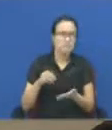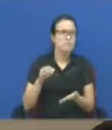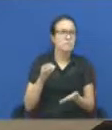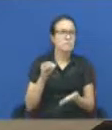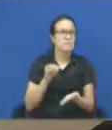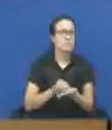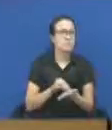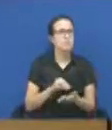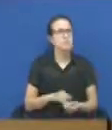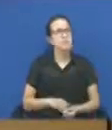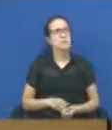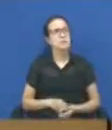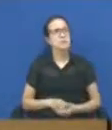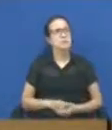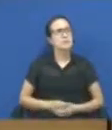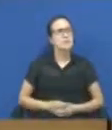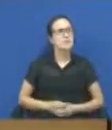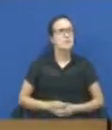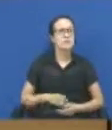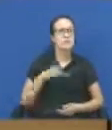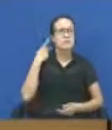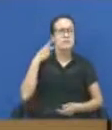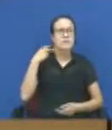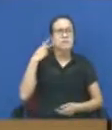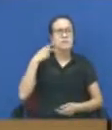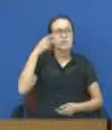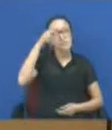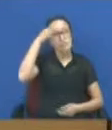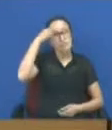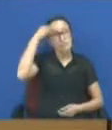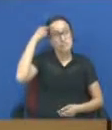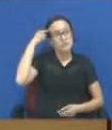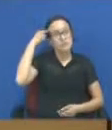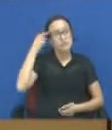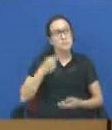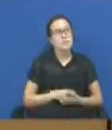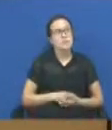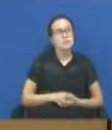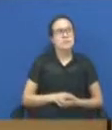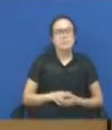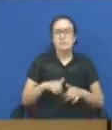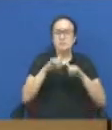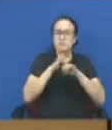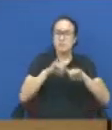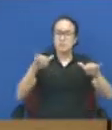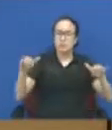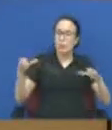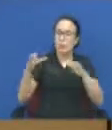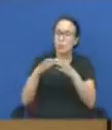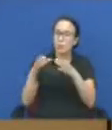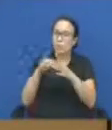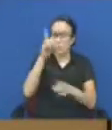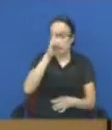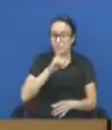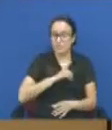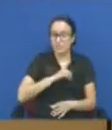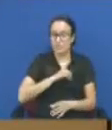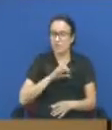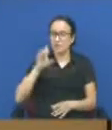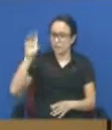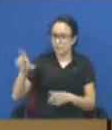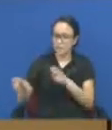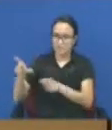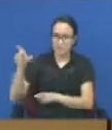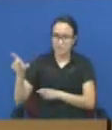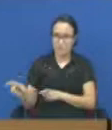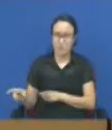Muito obrigado, senhor Sem presidente. dúvida. Pela ordem, vereador Wilson. Comunicar aos membros da Comissão de Direitos Humanos que a nossa reunião será na